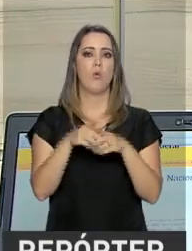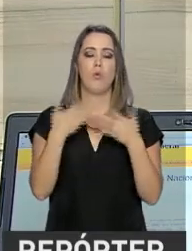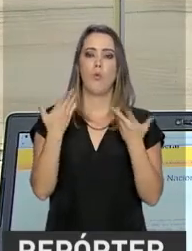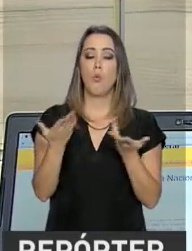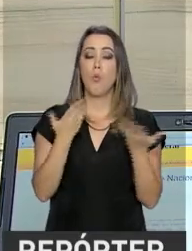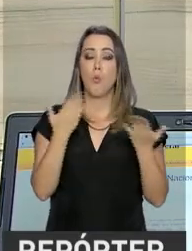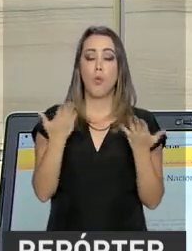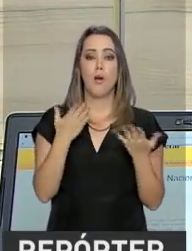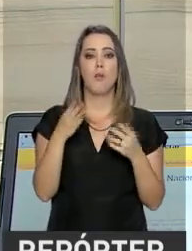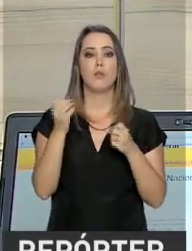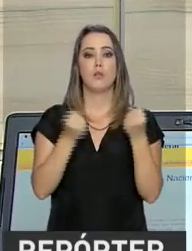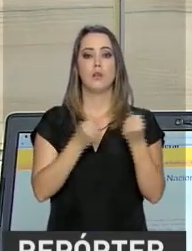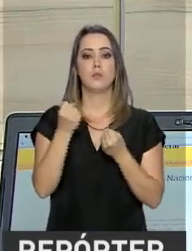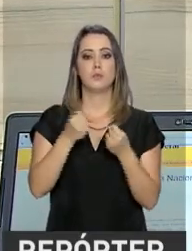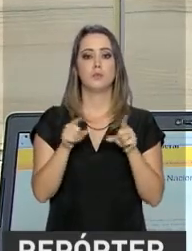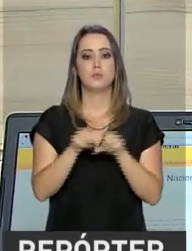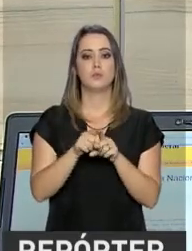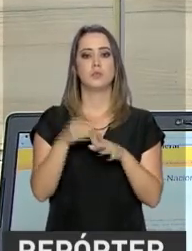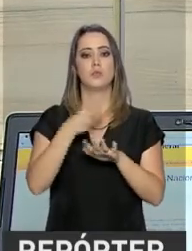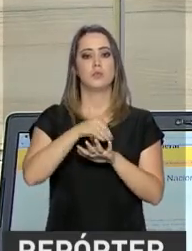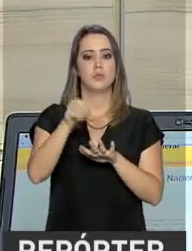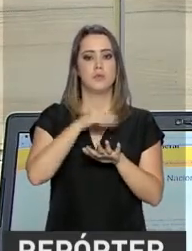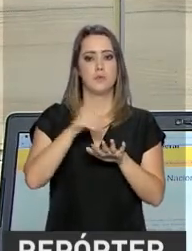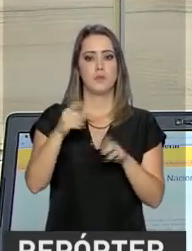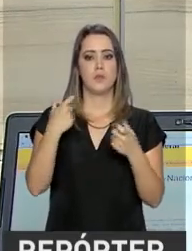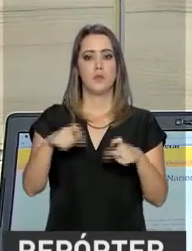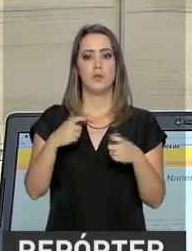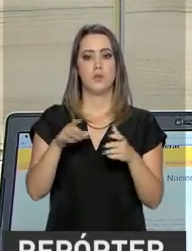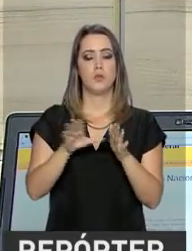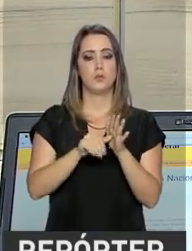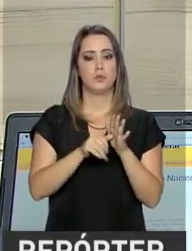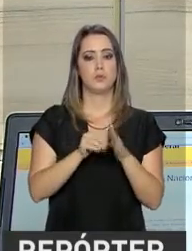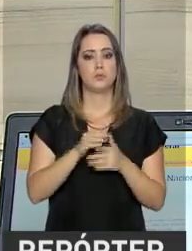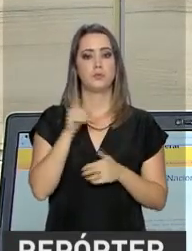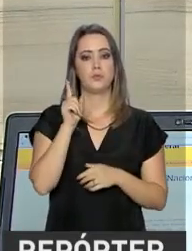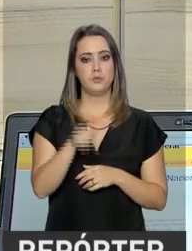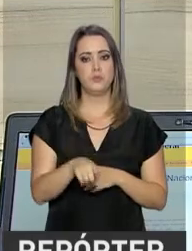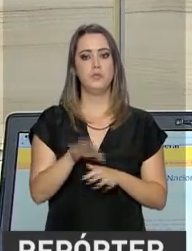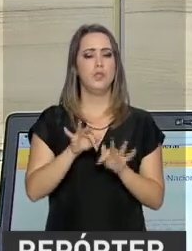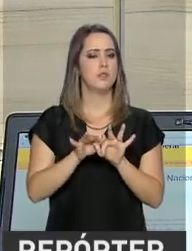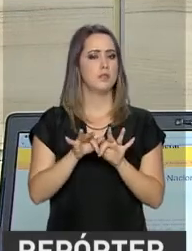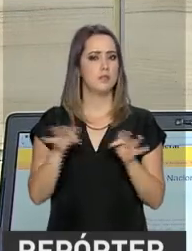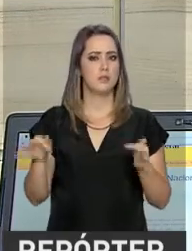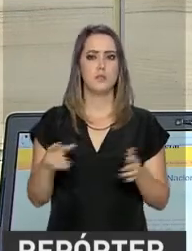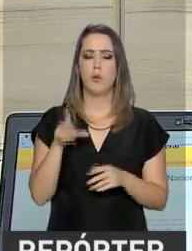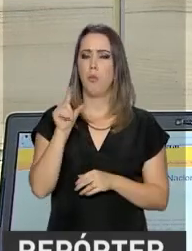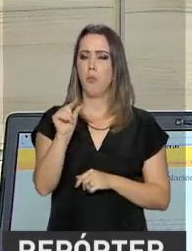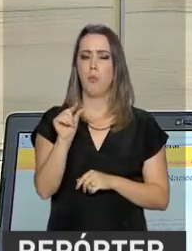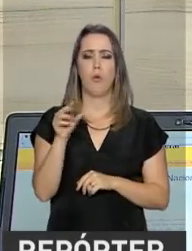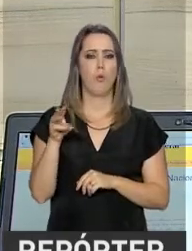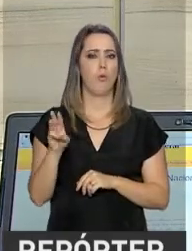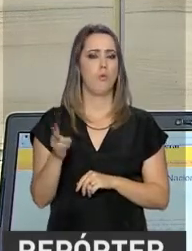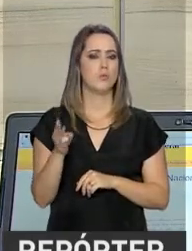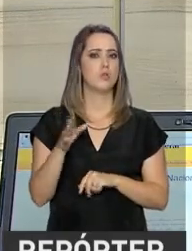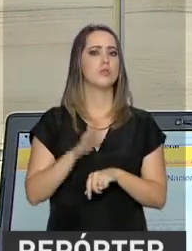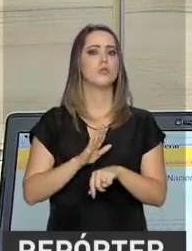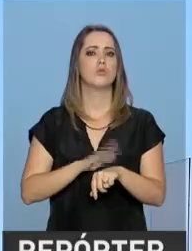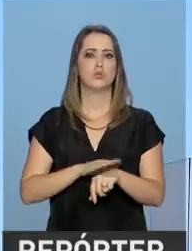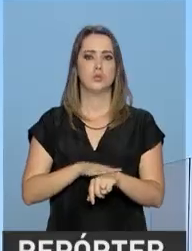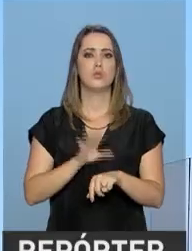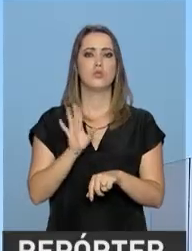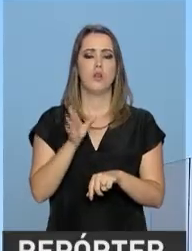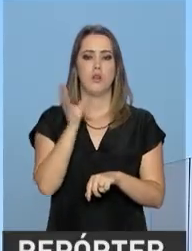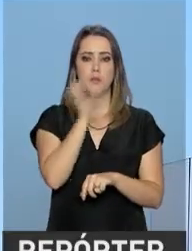denunciante e também algumas informações básicas sobre o local da ocorrência é bastante simples encontros minutos ele consegue inserir essa ocorrência